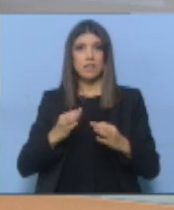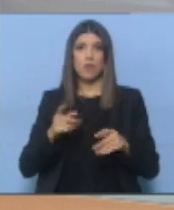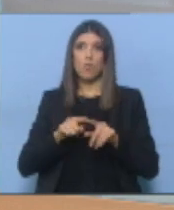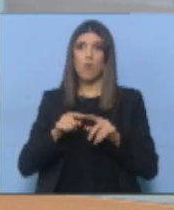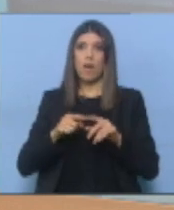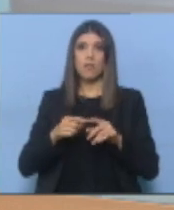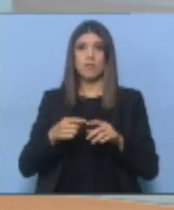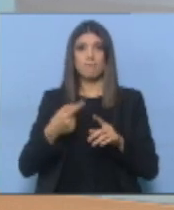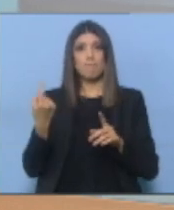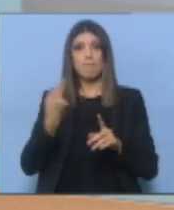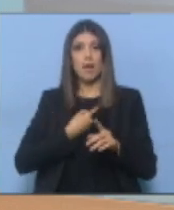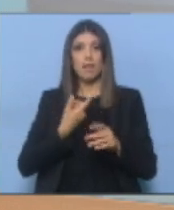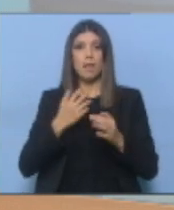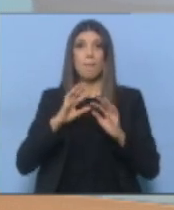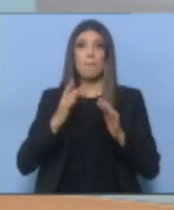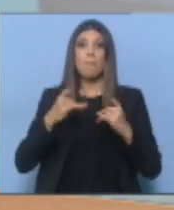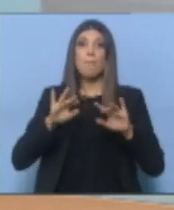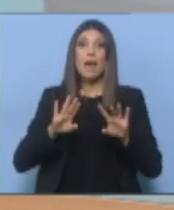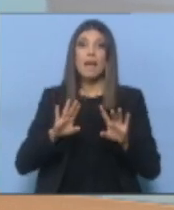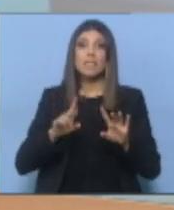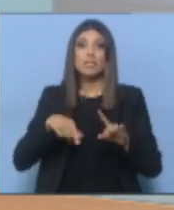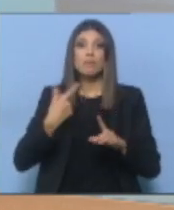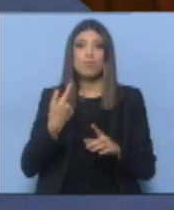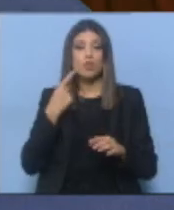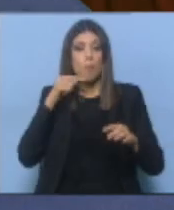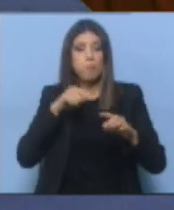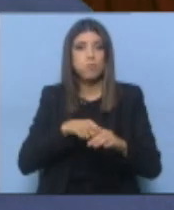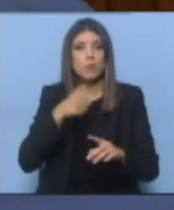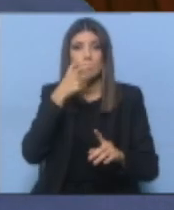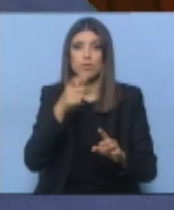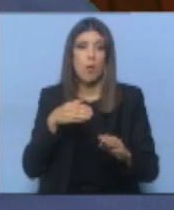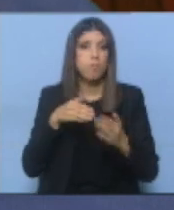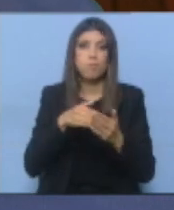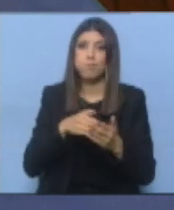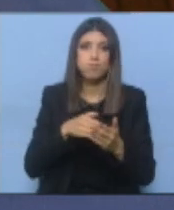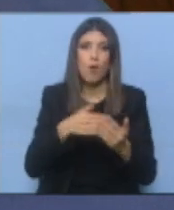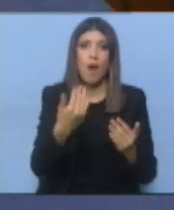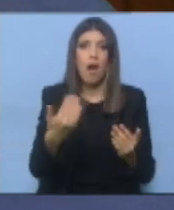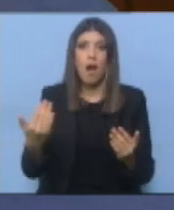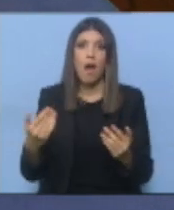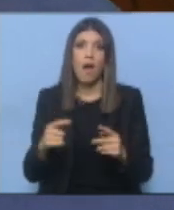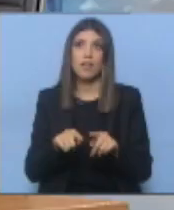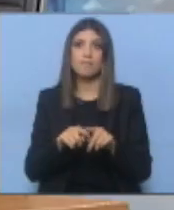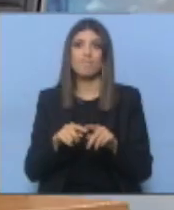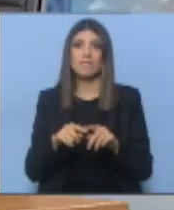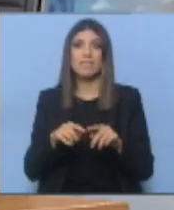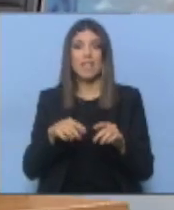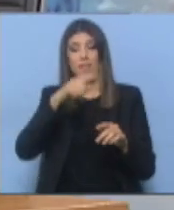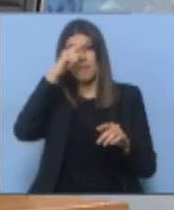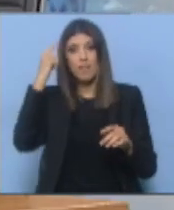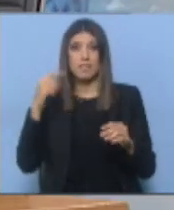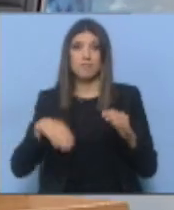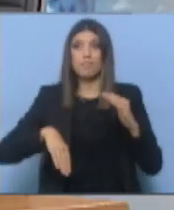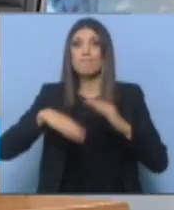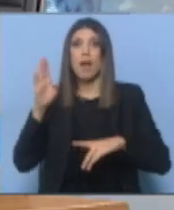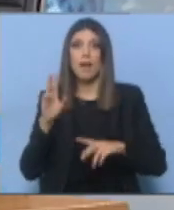da pobreza, da qual muitos portugueses têm dificuldade em sair. Sim, antes de mais queria dizer que,